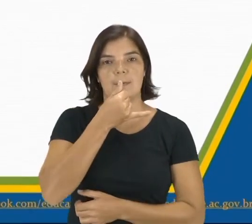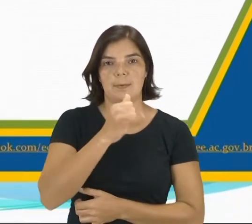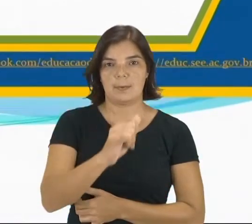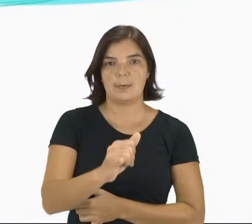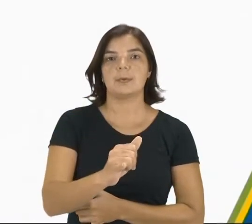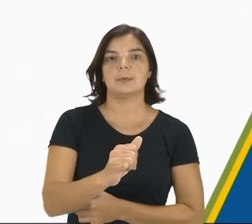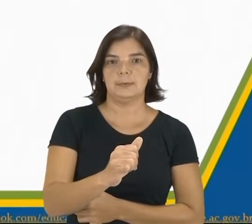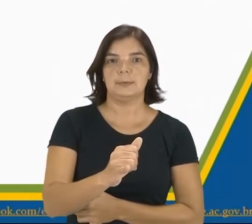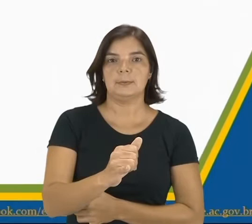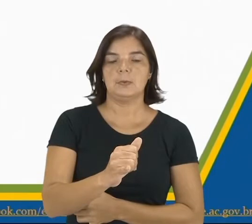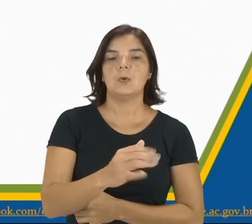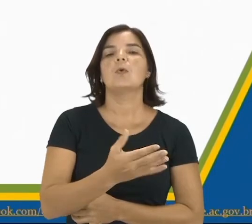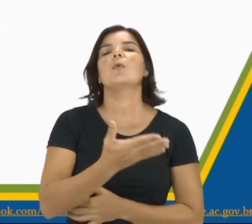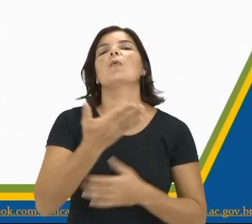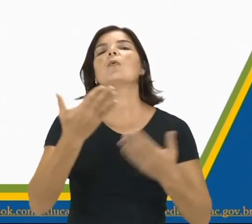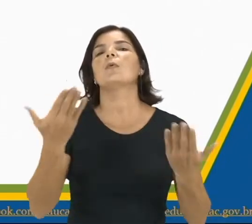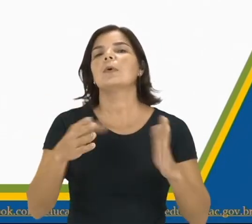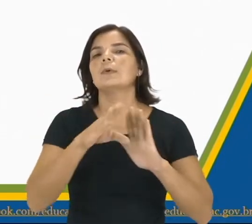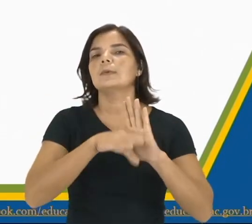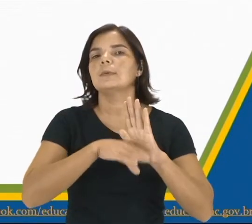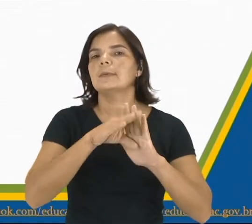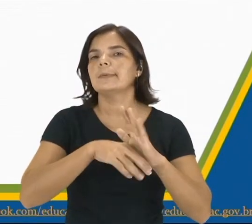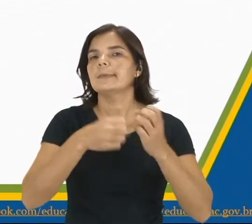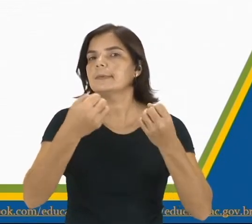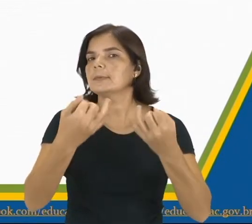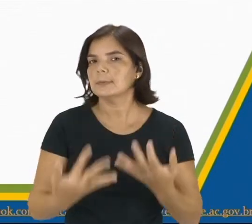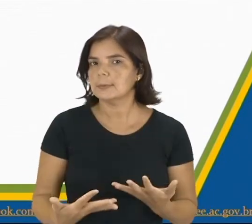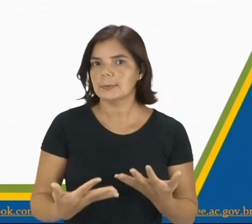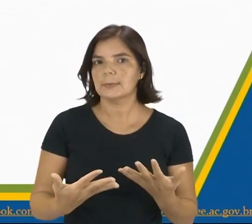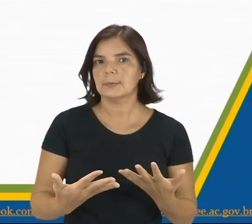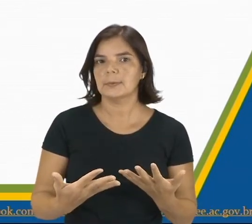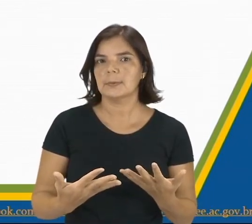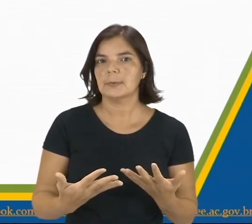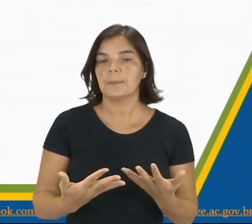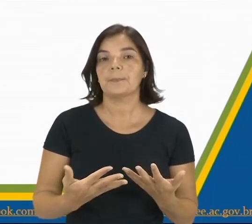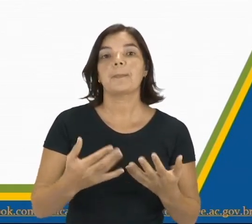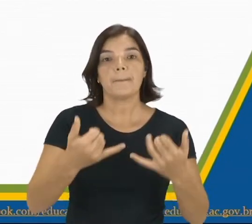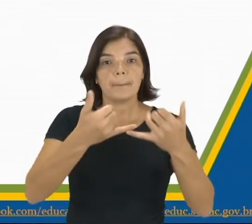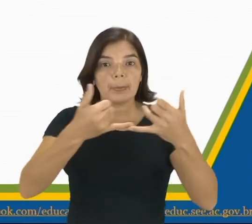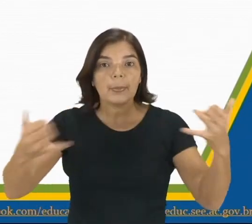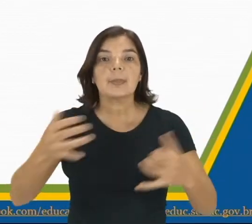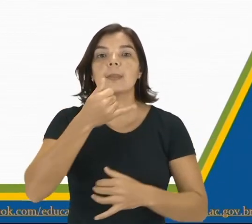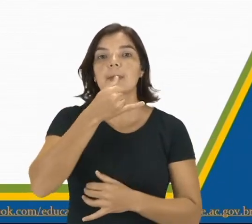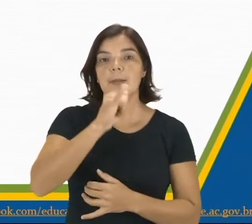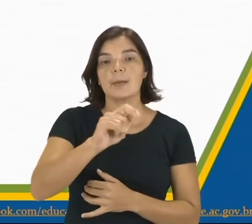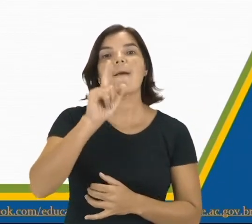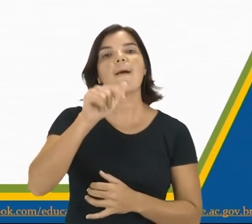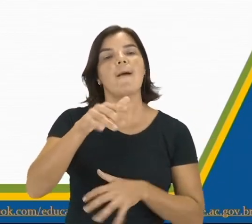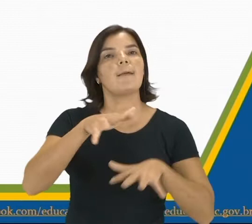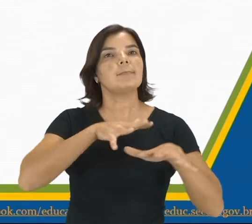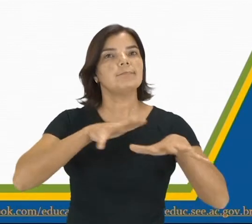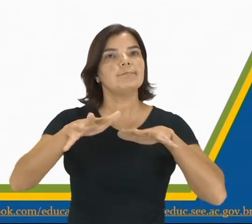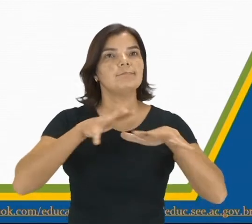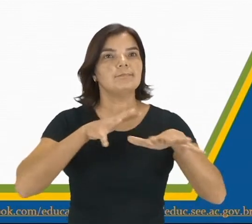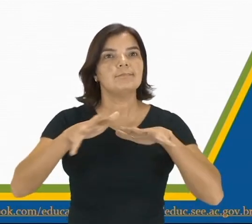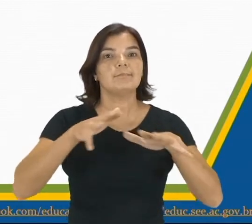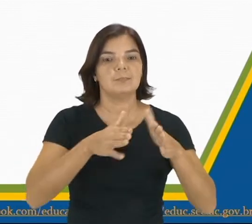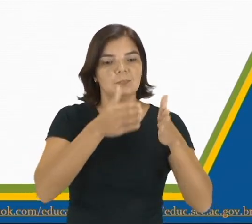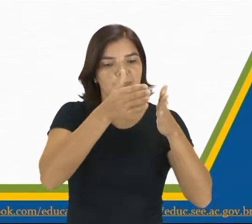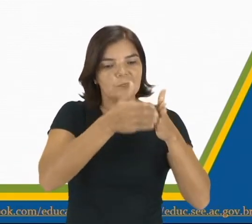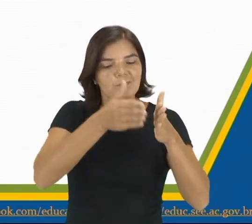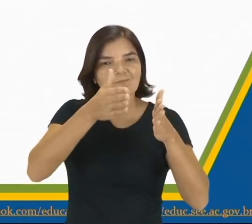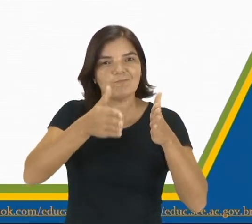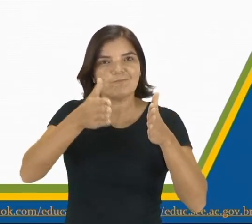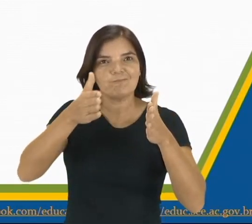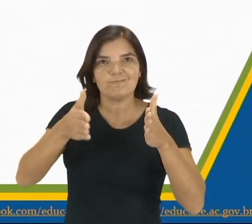elétrica. Qual é o conceito de corrente elétrica? Corrente elétrica é o movimento